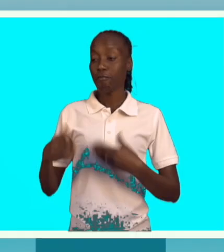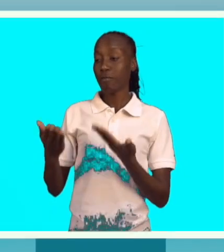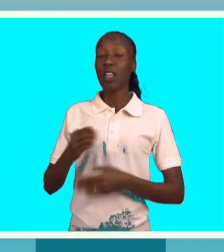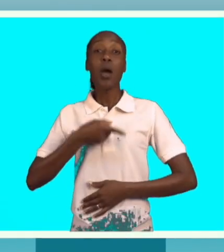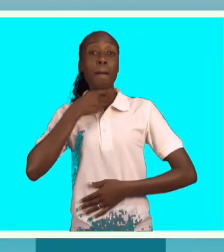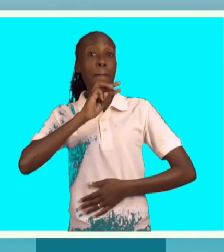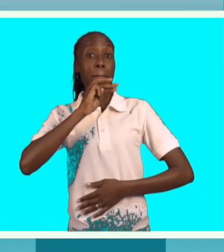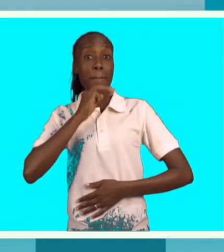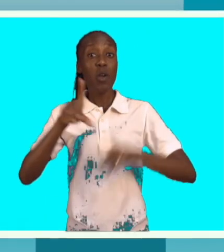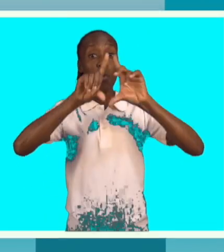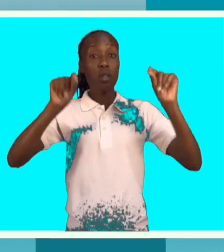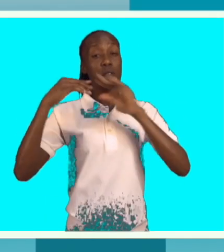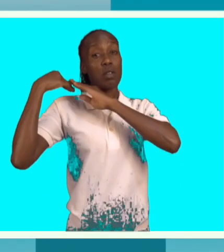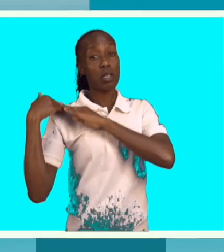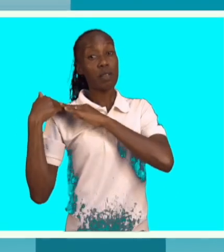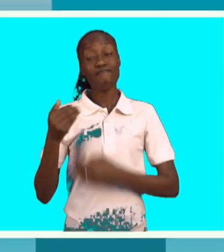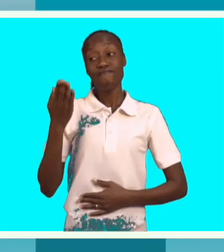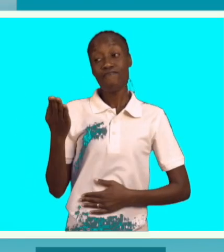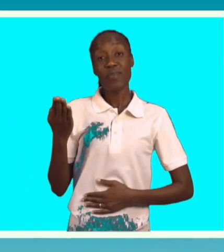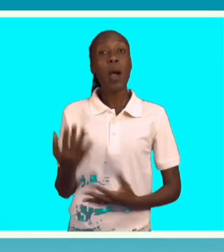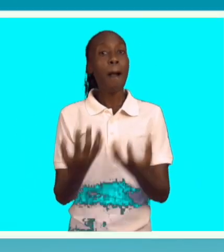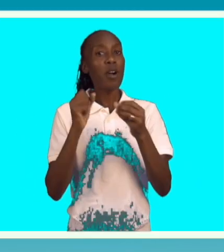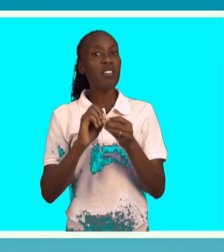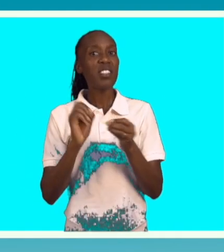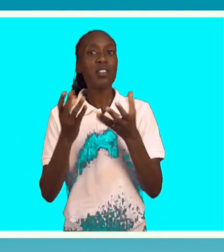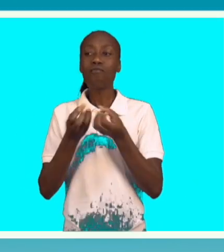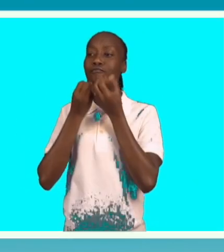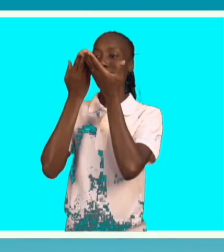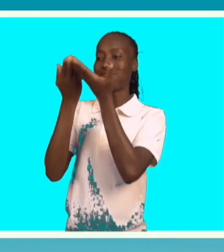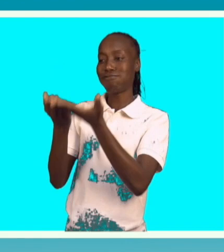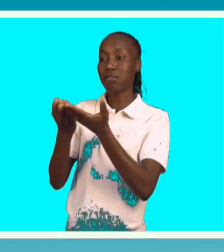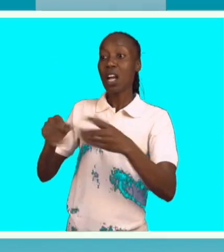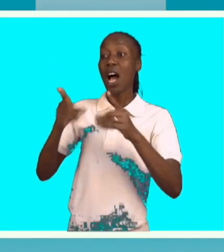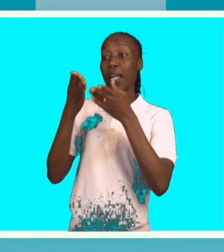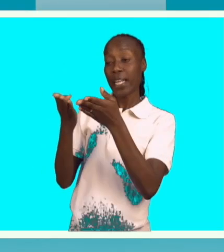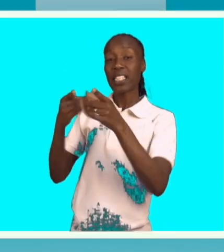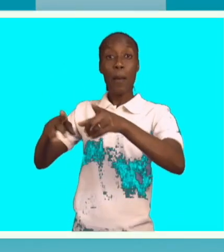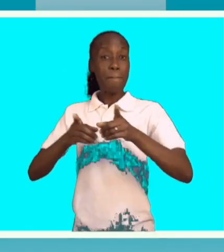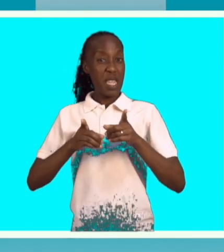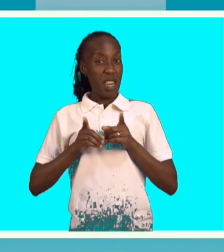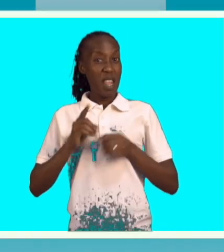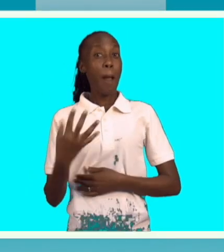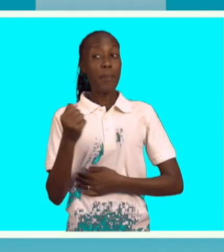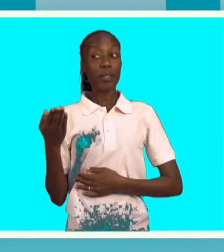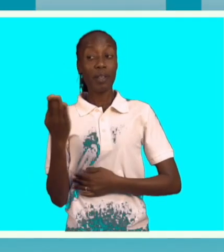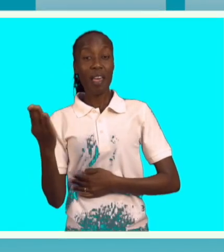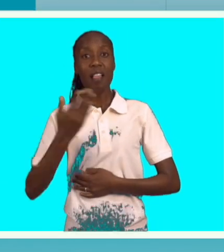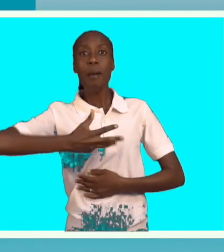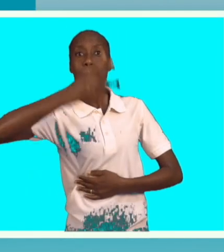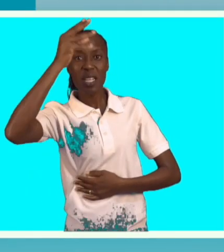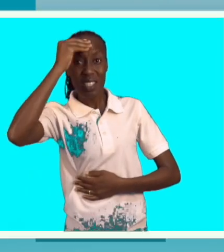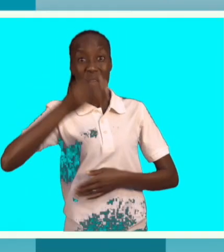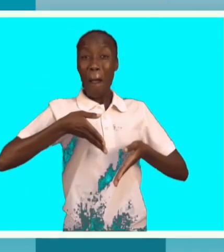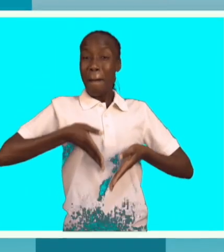Os pais, nesta questão de responsabilidade, façam ou imitam mensagens e sinais a esta rapariga para que ela perceba